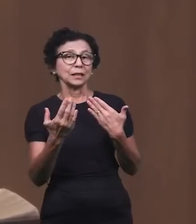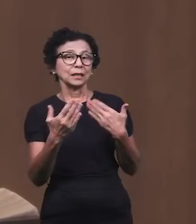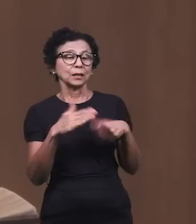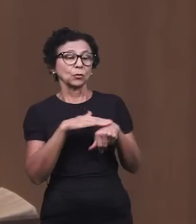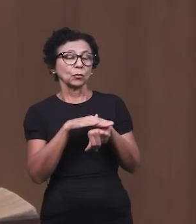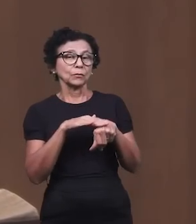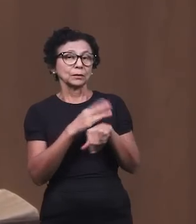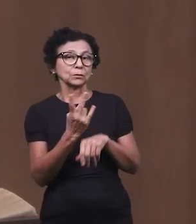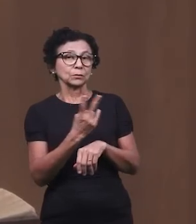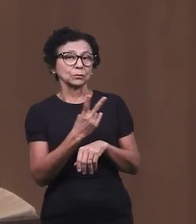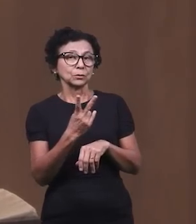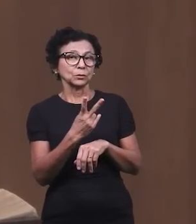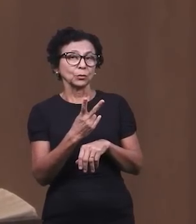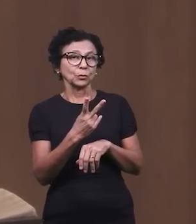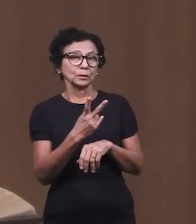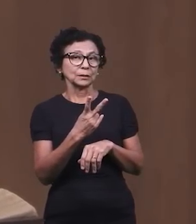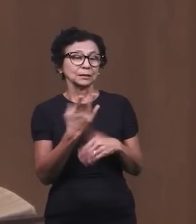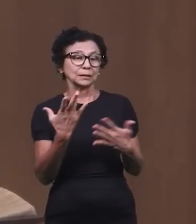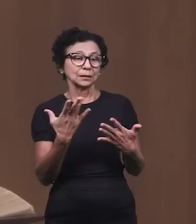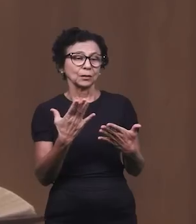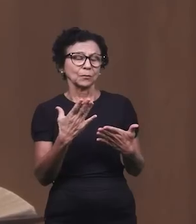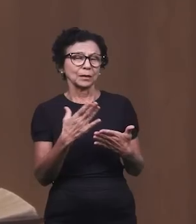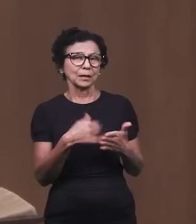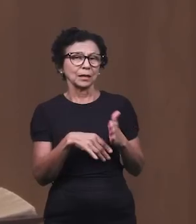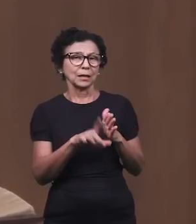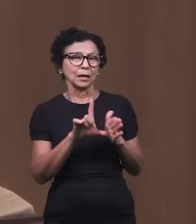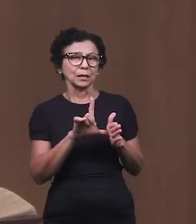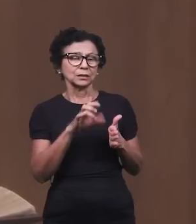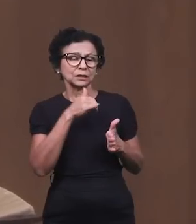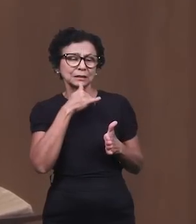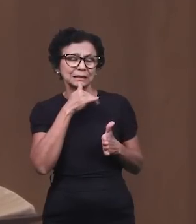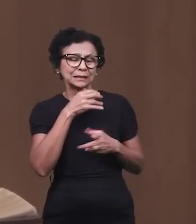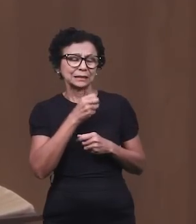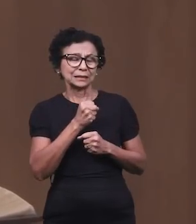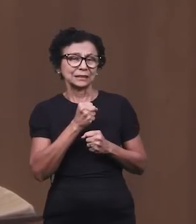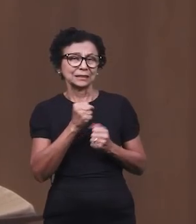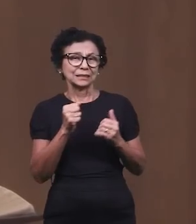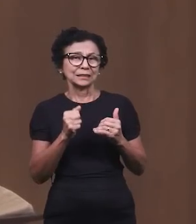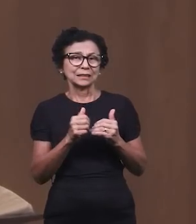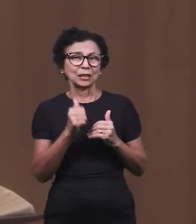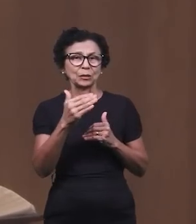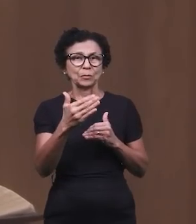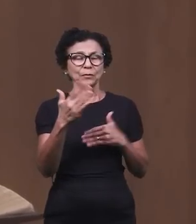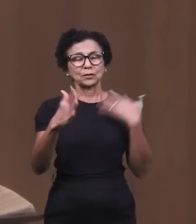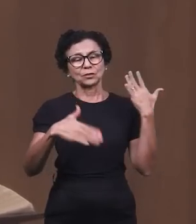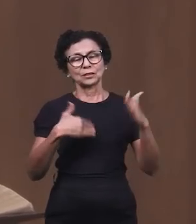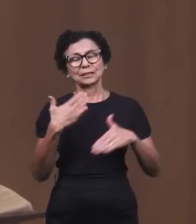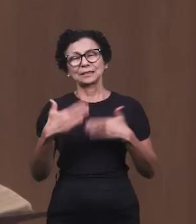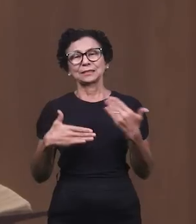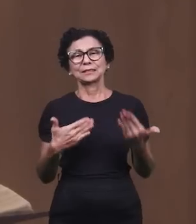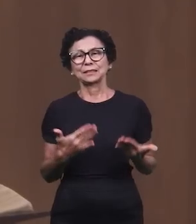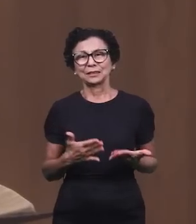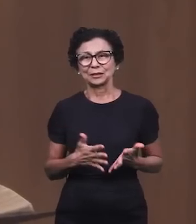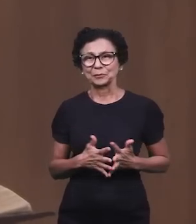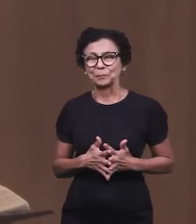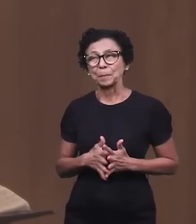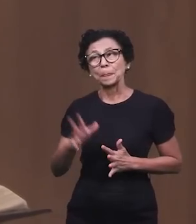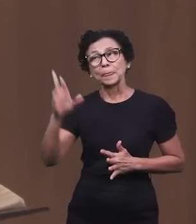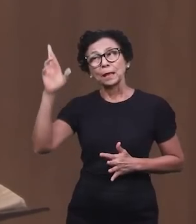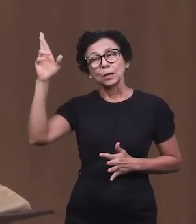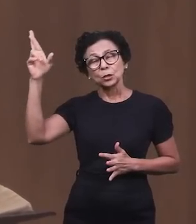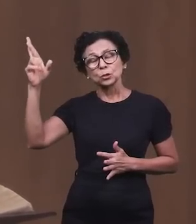para o jovem, ele tem para você, Caio, tem para cada um que nos ouve também, porque é uma